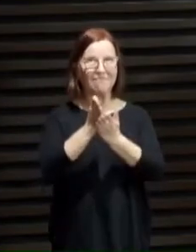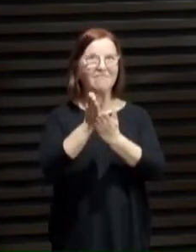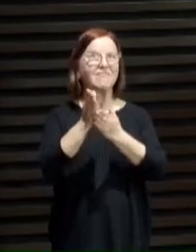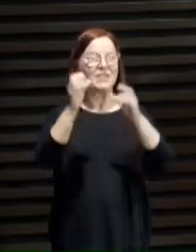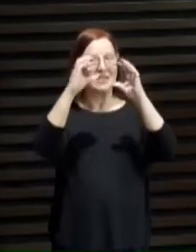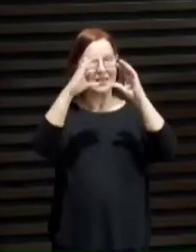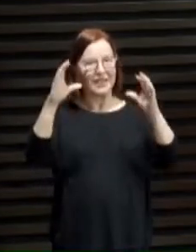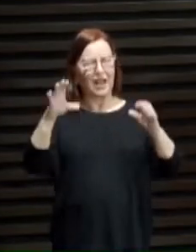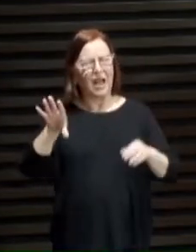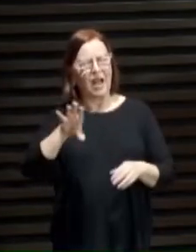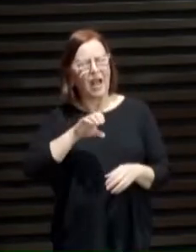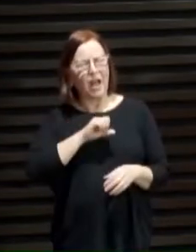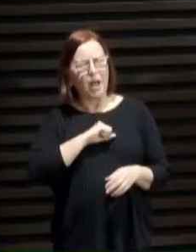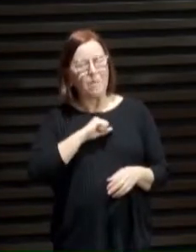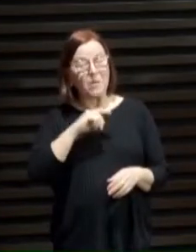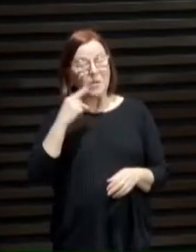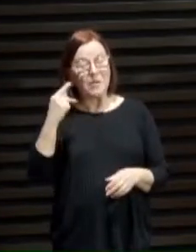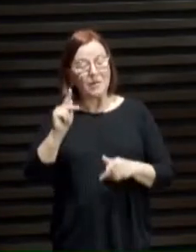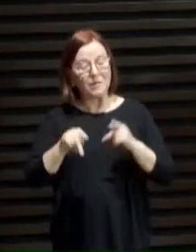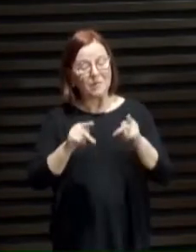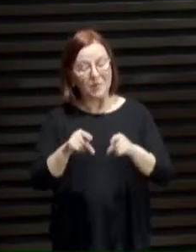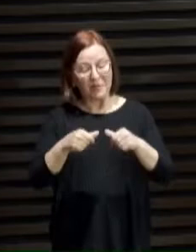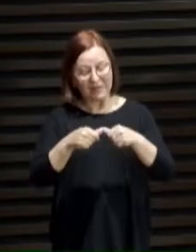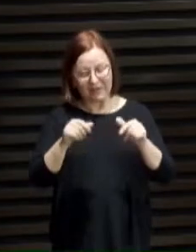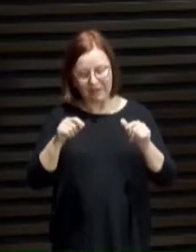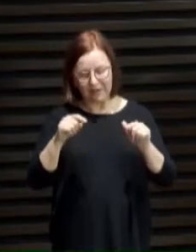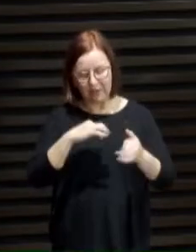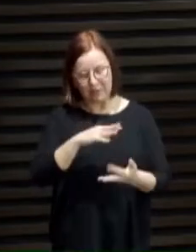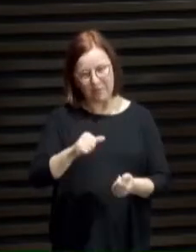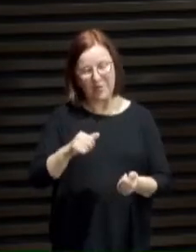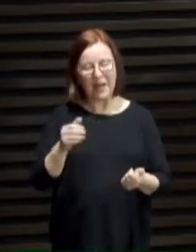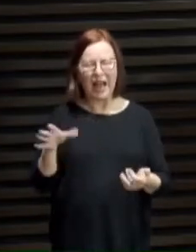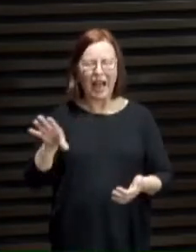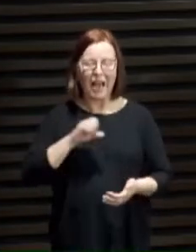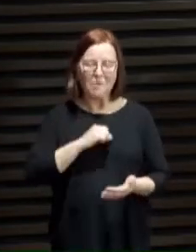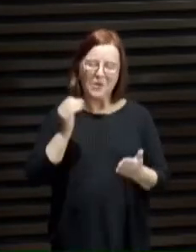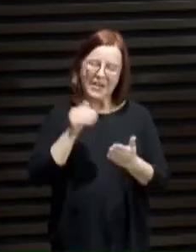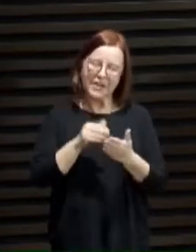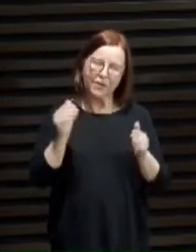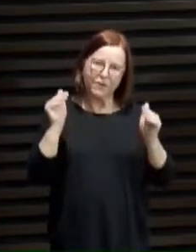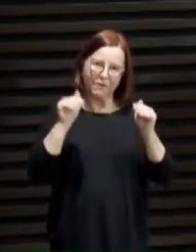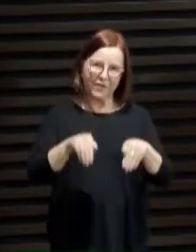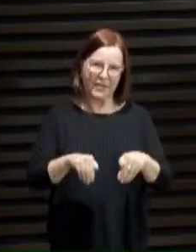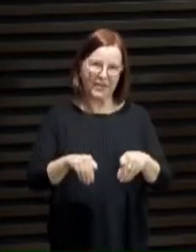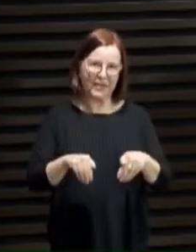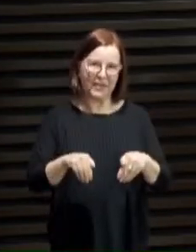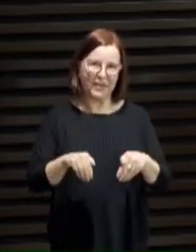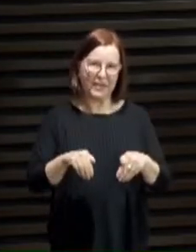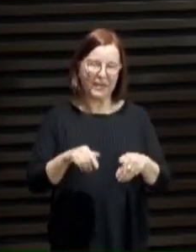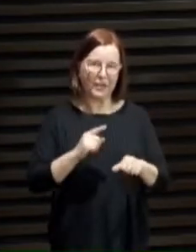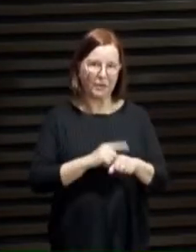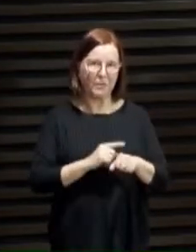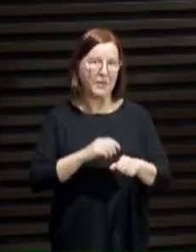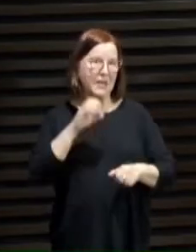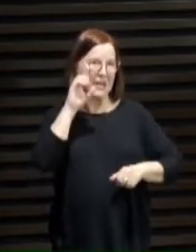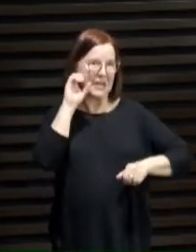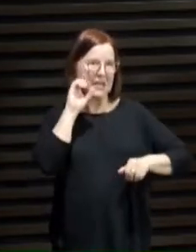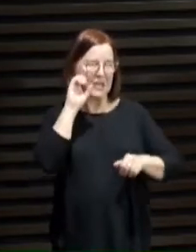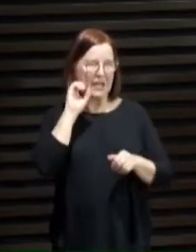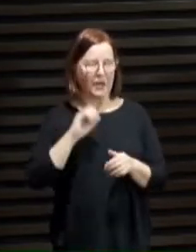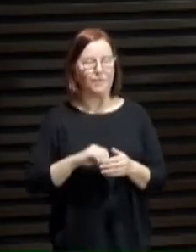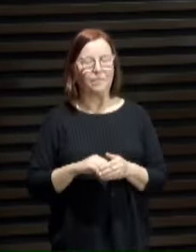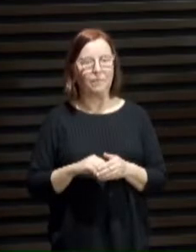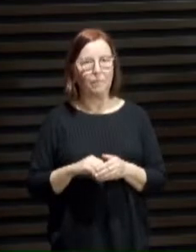os seus que estavam no mundo, amou-os até o fim. Durante a ceia, tendo já o diabo posto